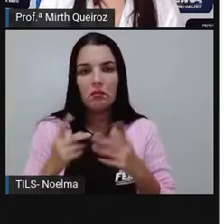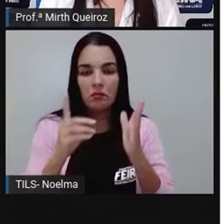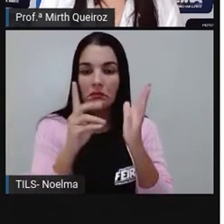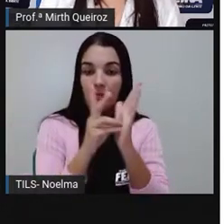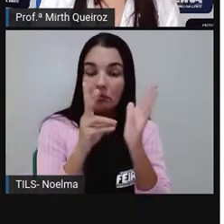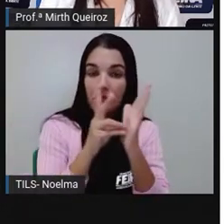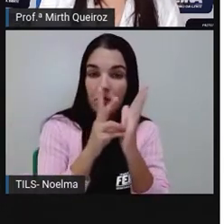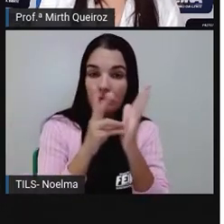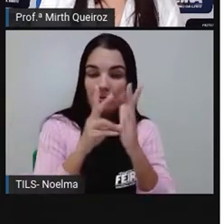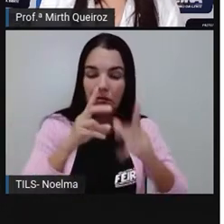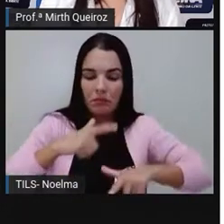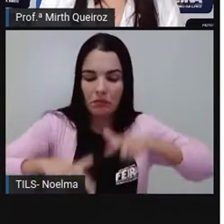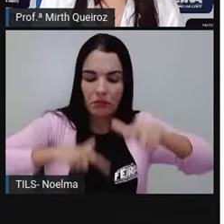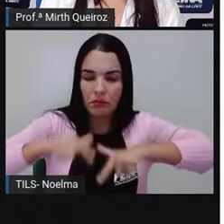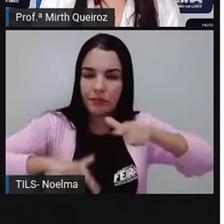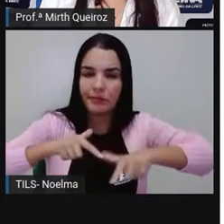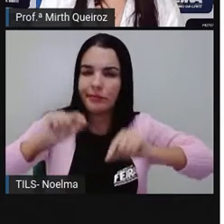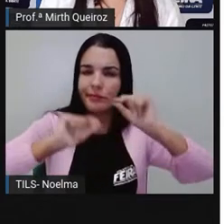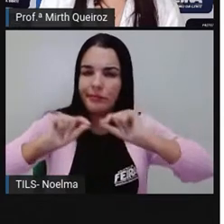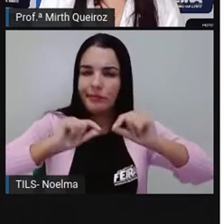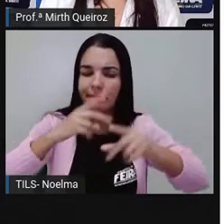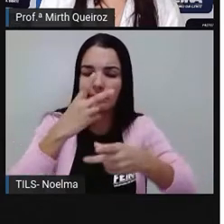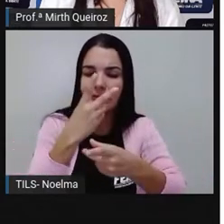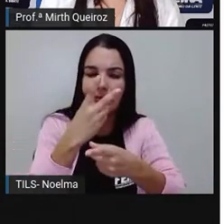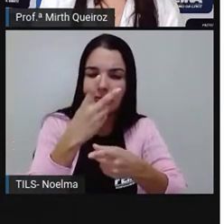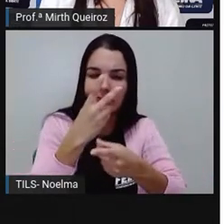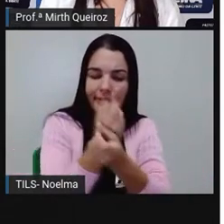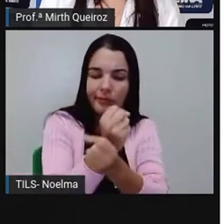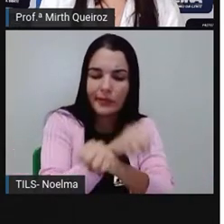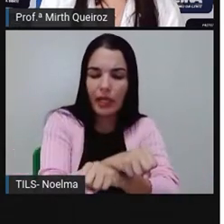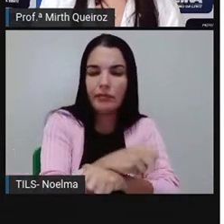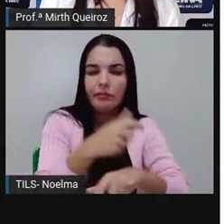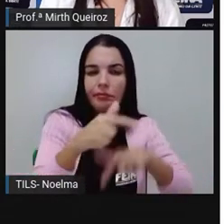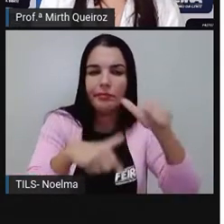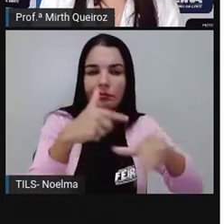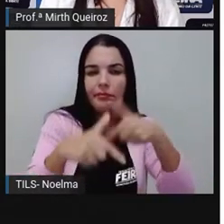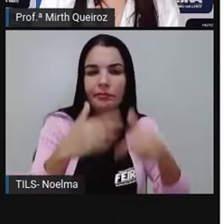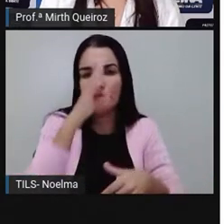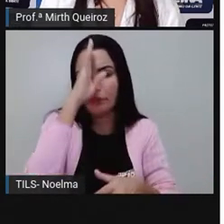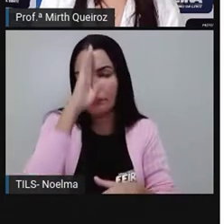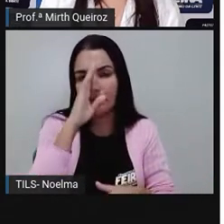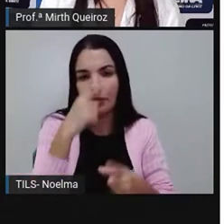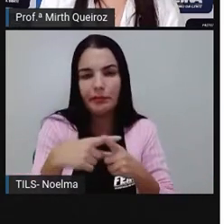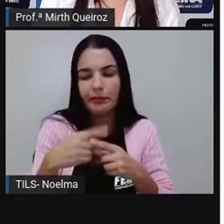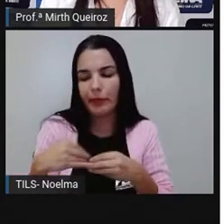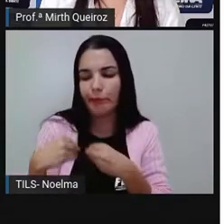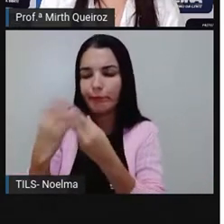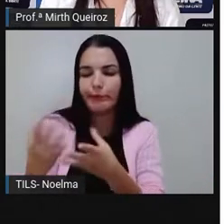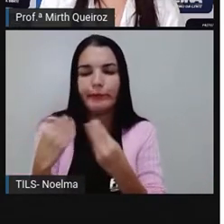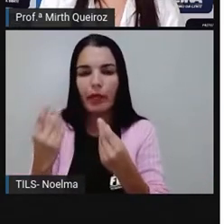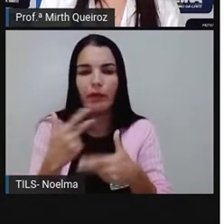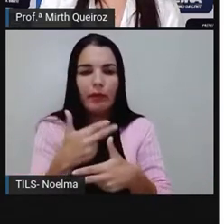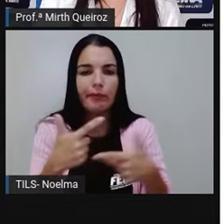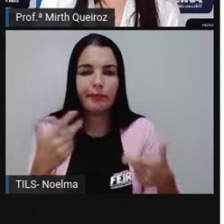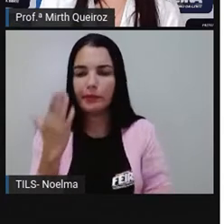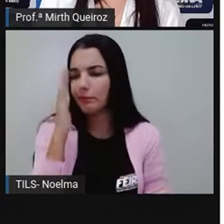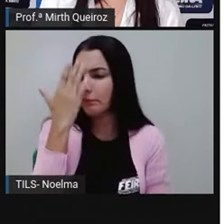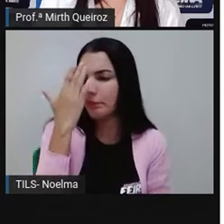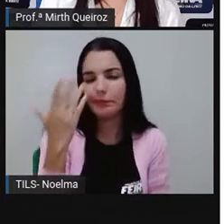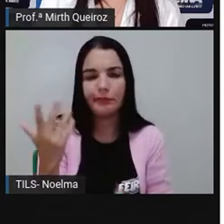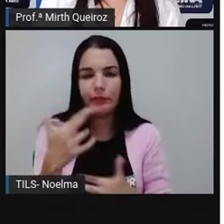eles trabalhavam de graça, né, em troca aí de alguns objetos, alguns acessórios. E